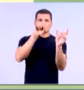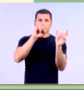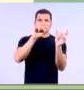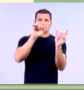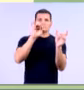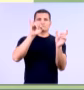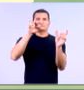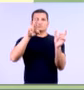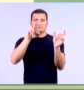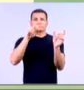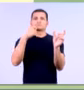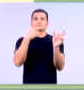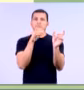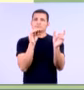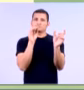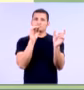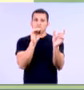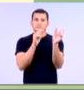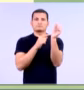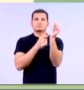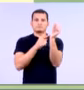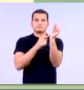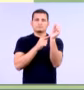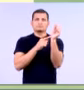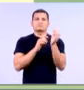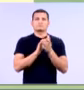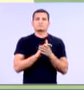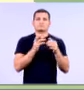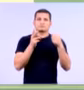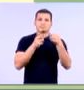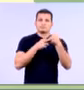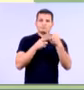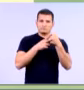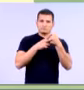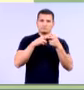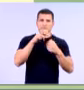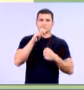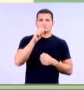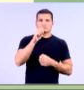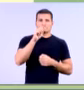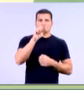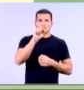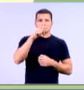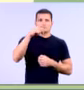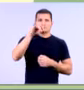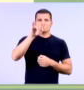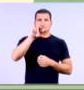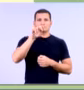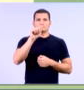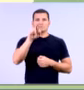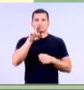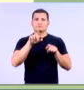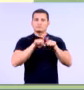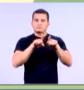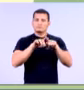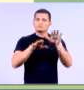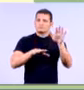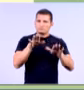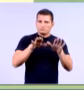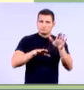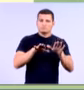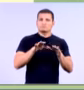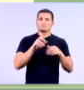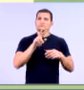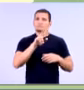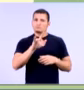exigindo a preposiçãozinha a. O verbo aspirar, também dependendo da situação, vai possuir ou